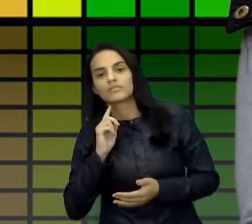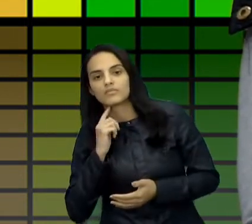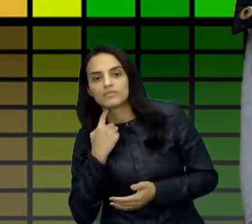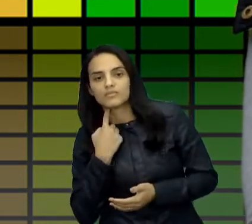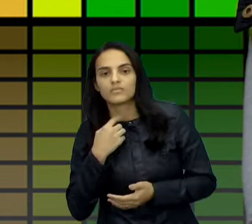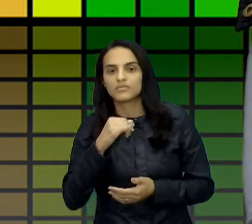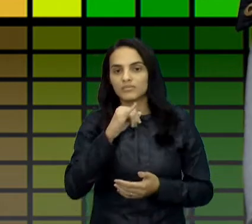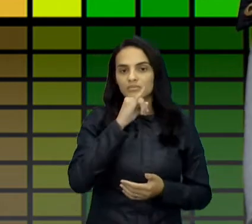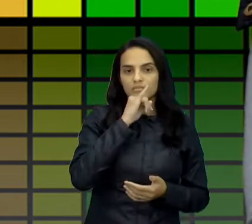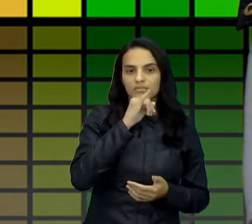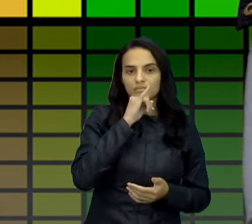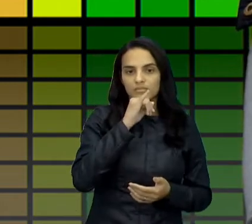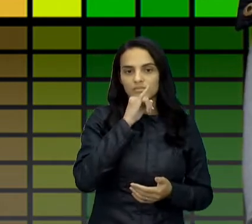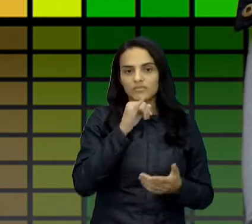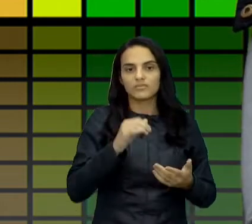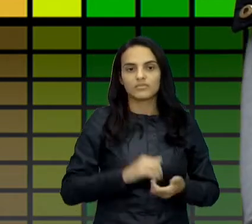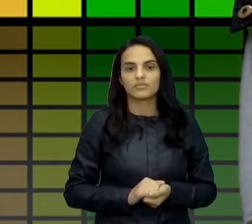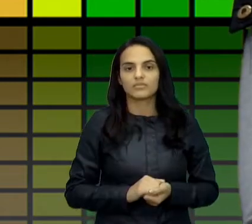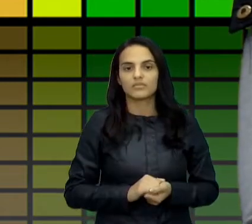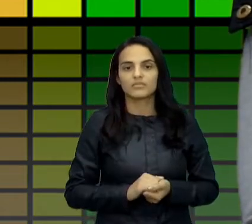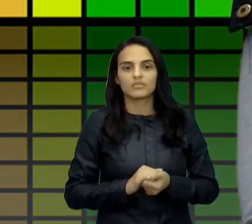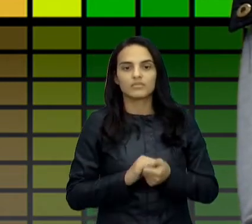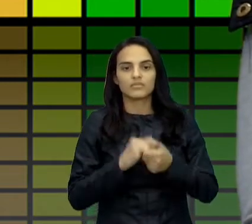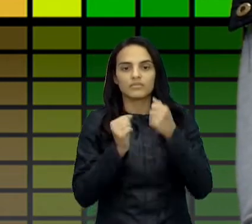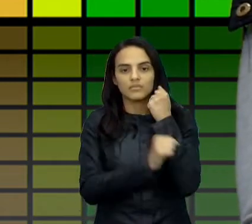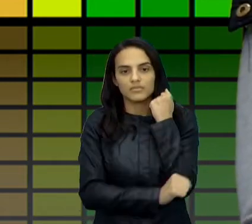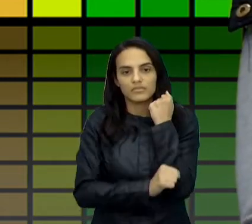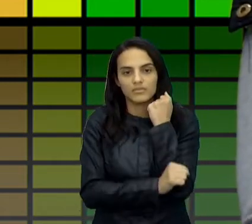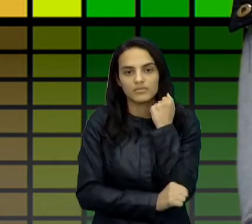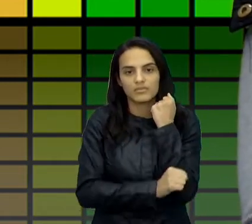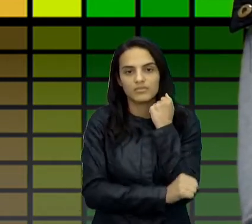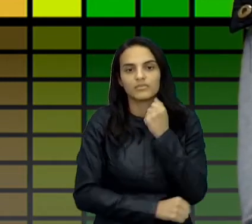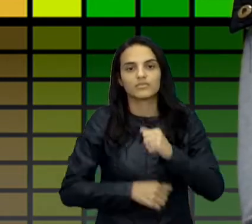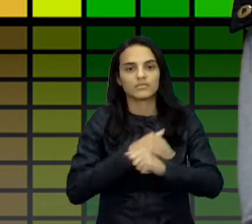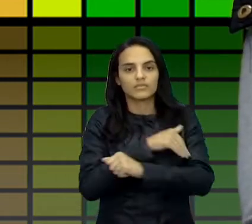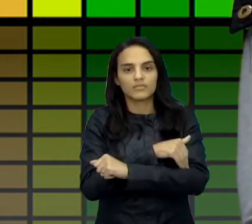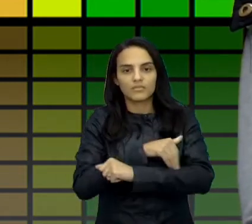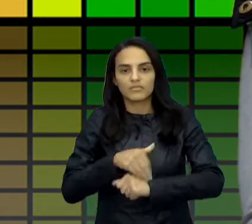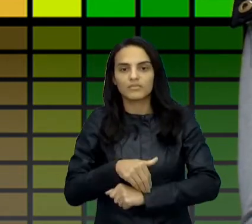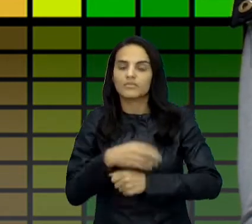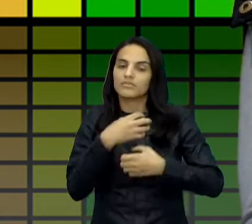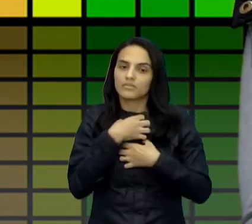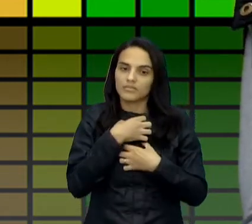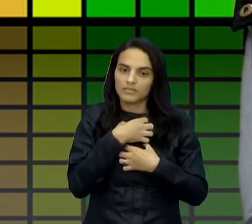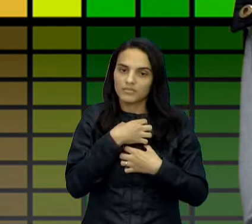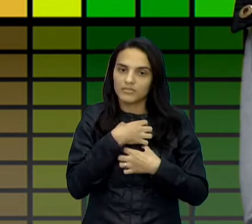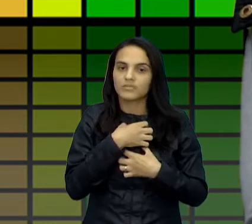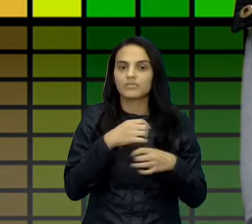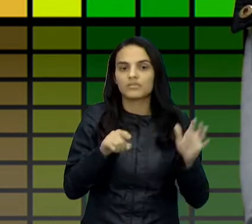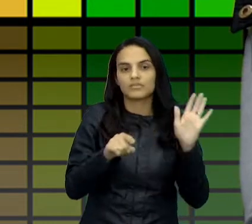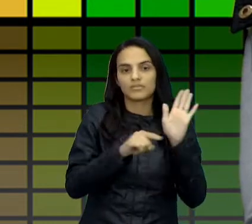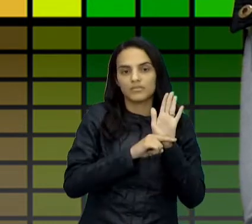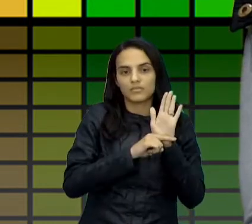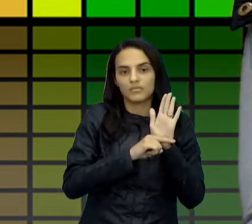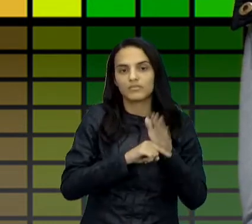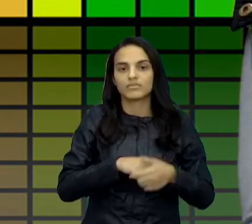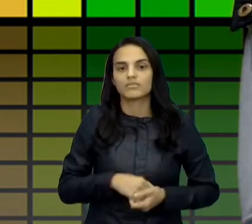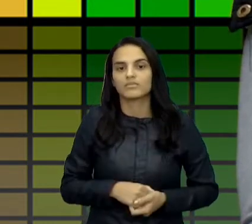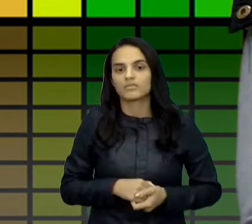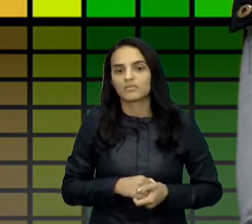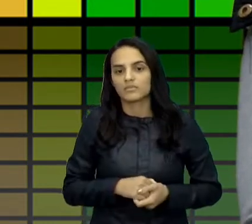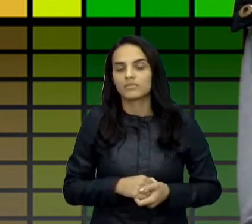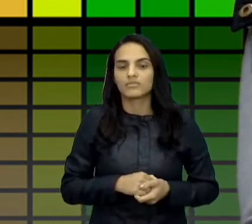uma inveja branca. A inveja é branca. A inveja é um sentimento, né? Uma sensação negativa, né? Até